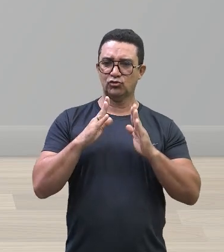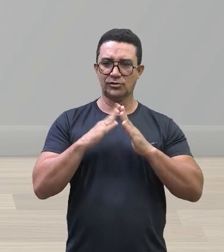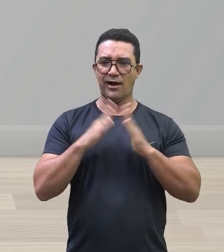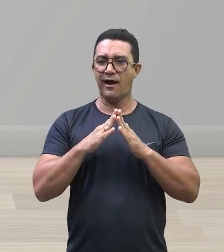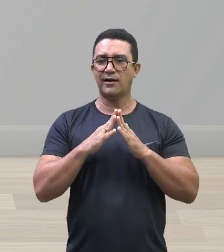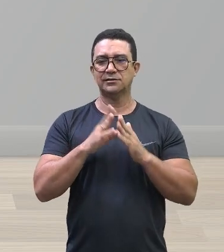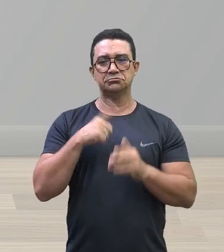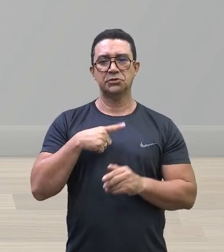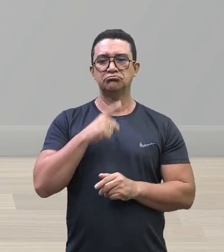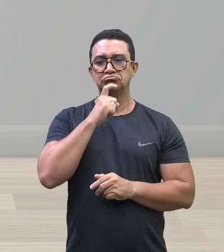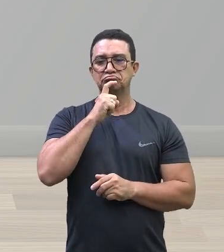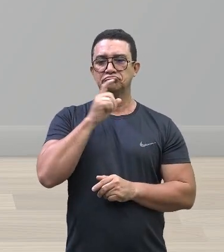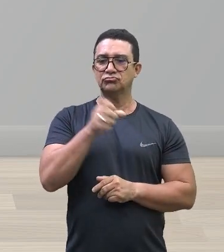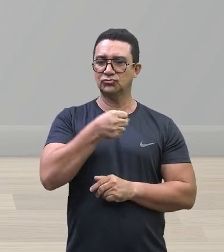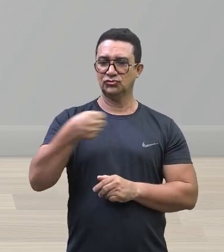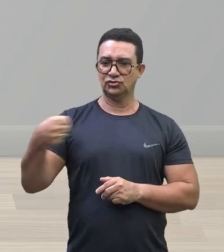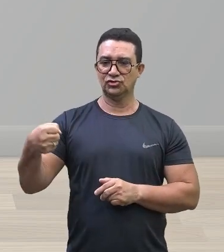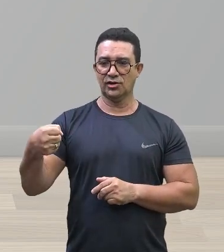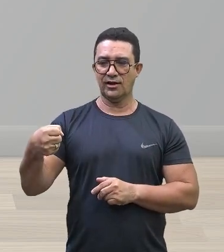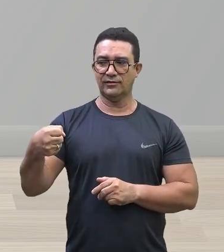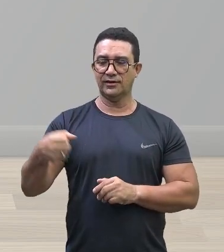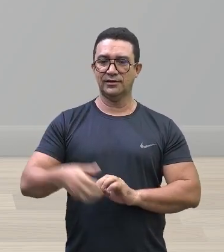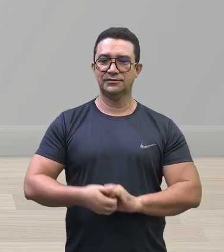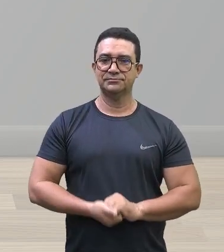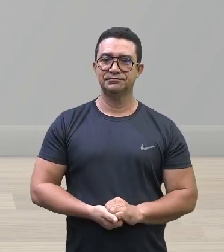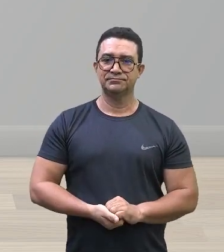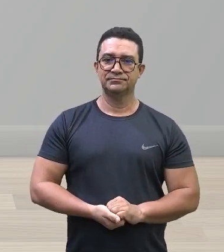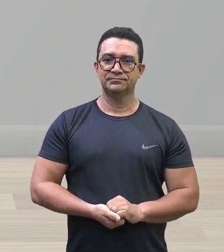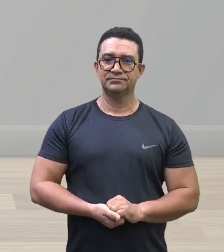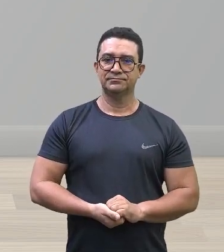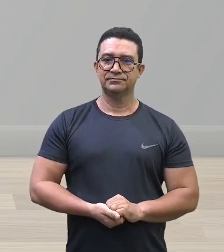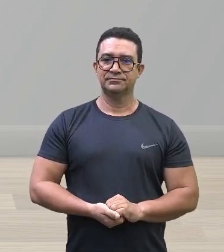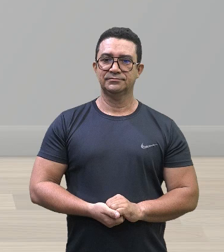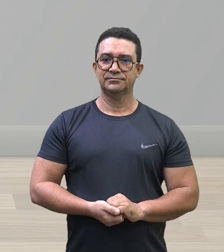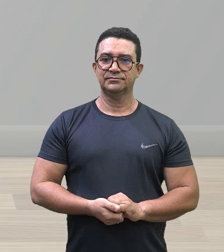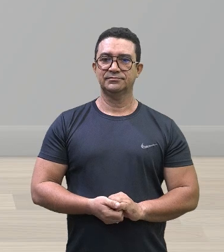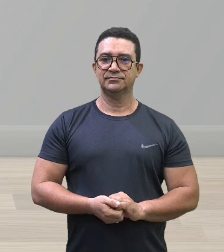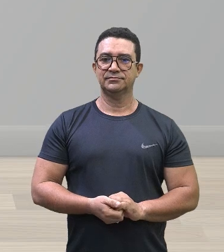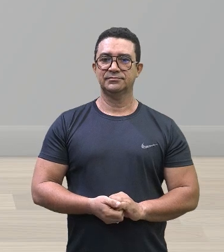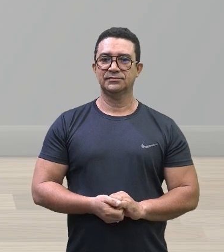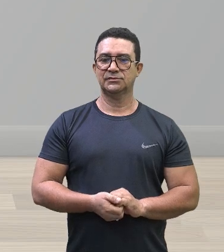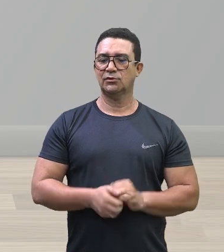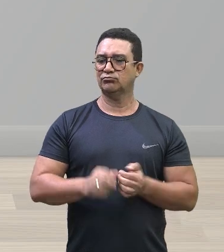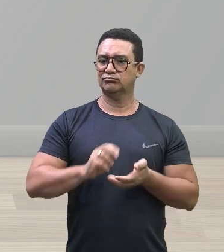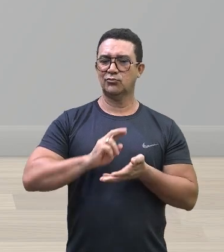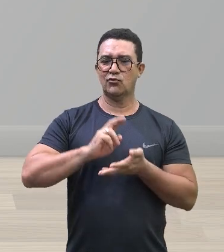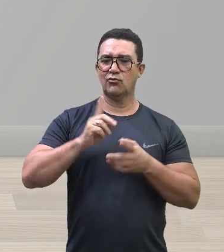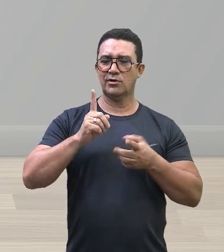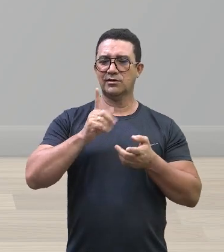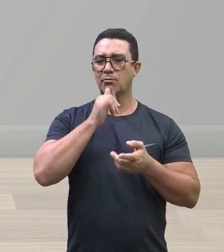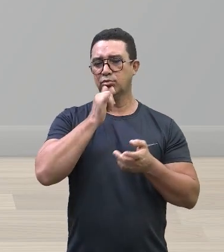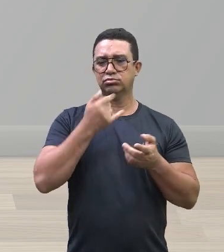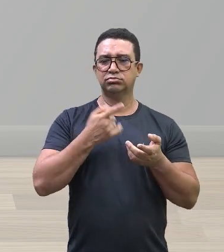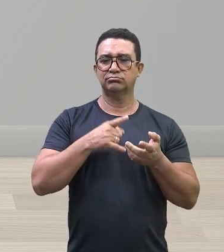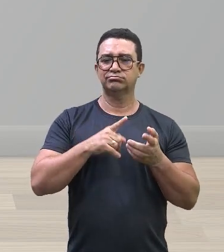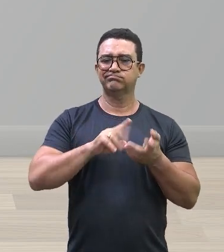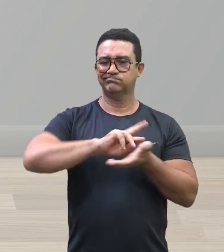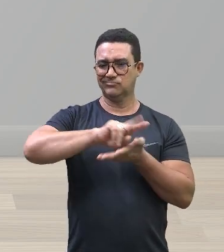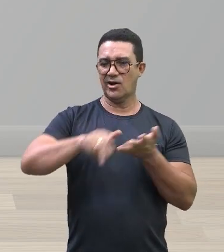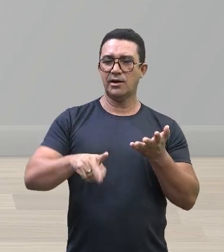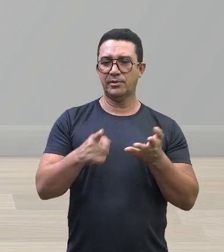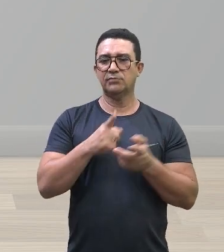parte, tem em casa, que são as geladeiras, os equipamentos para refrigerar alimentos,